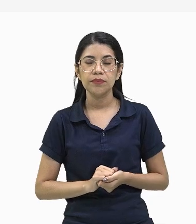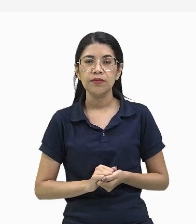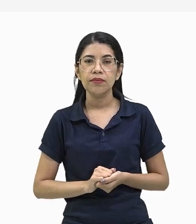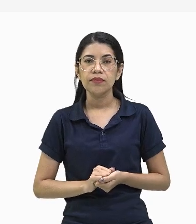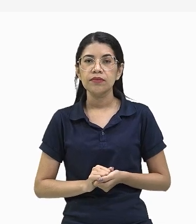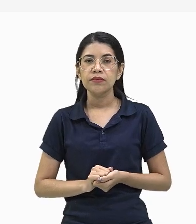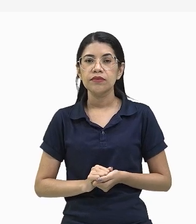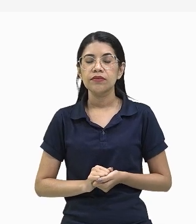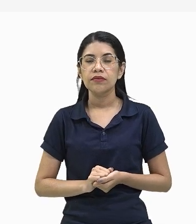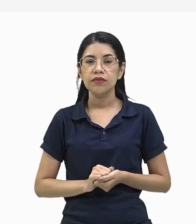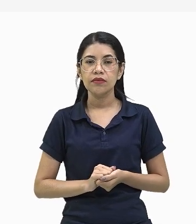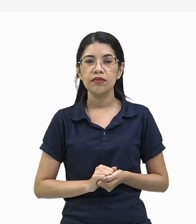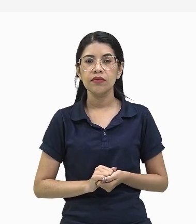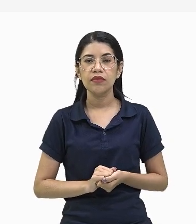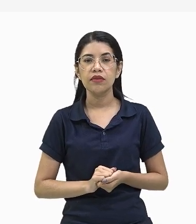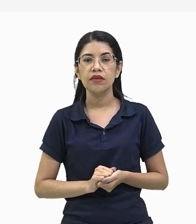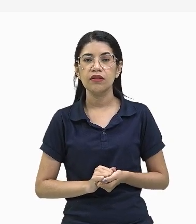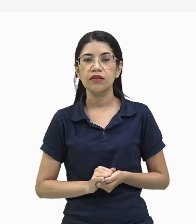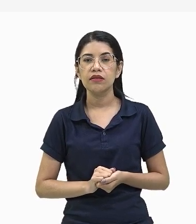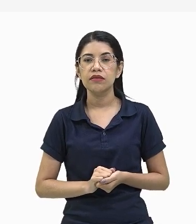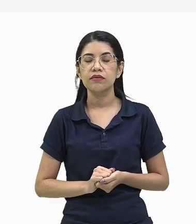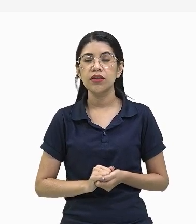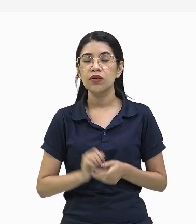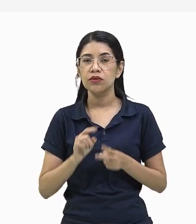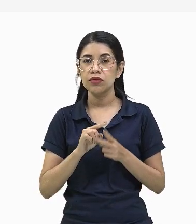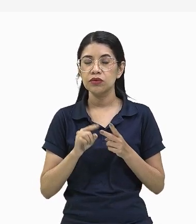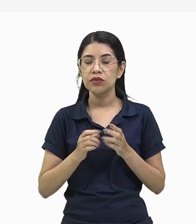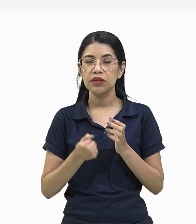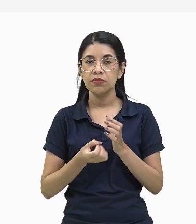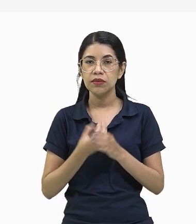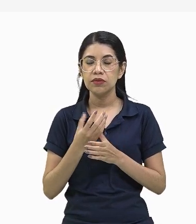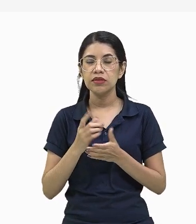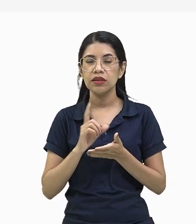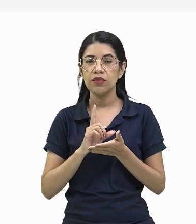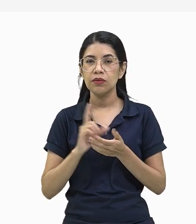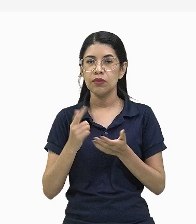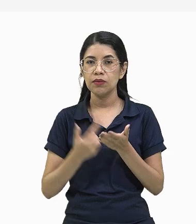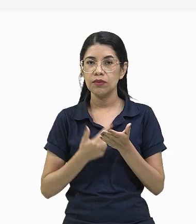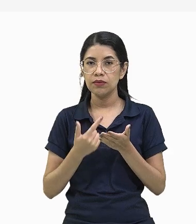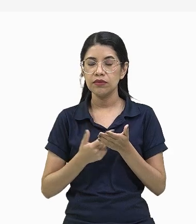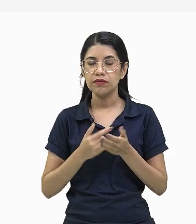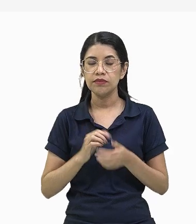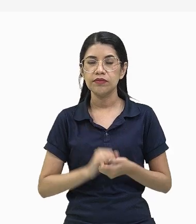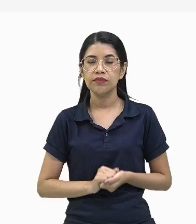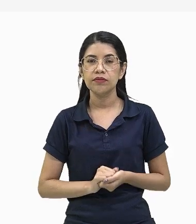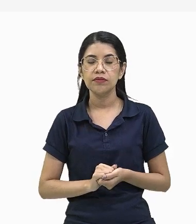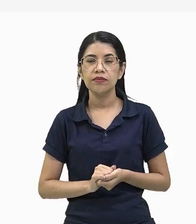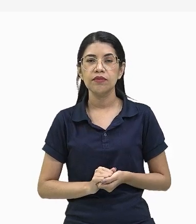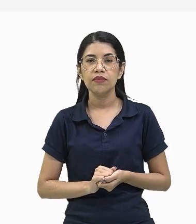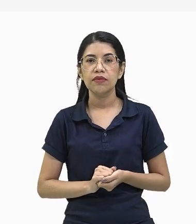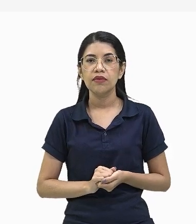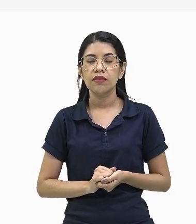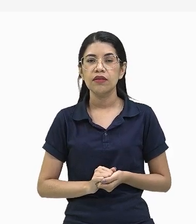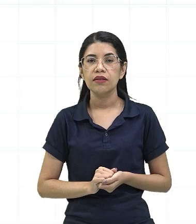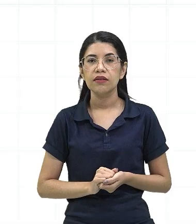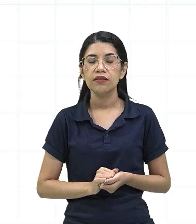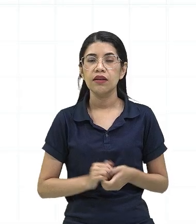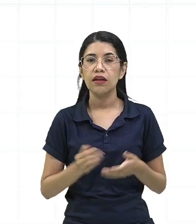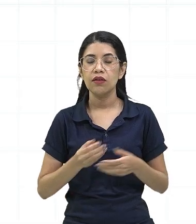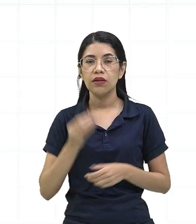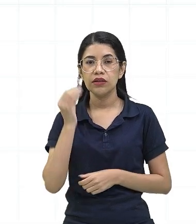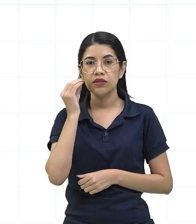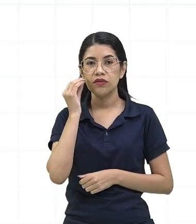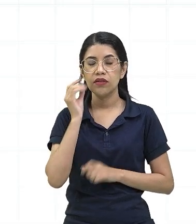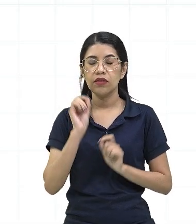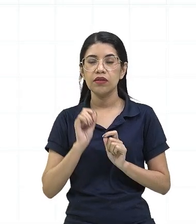no caso, eles 2 escreveram essa obra juntos. Então, agora a gente vai mostrar para